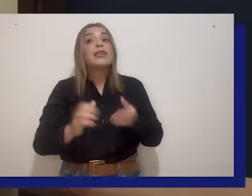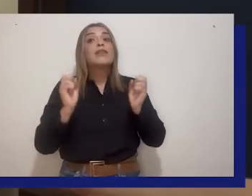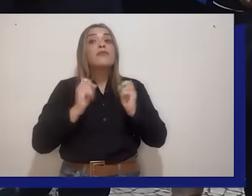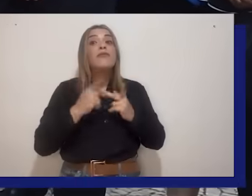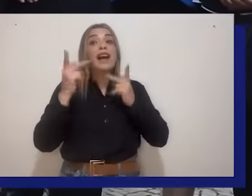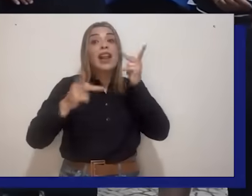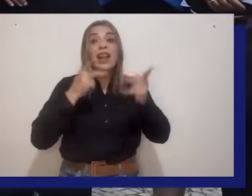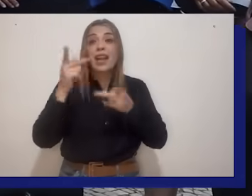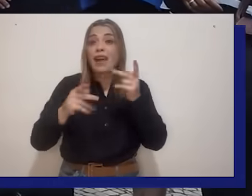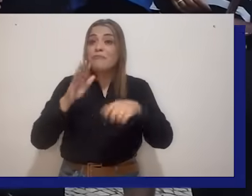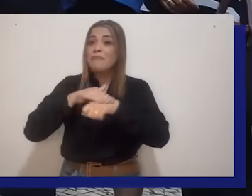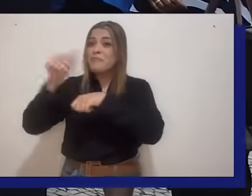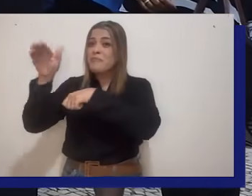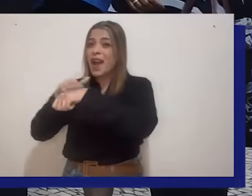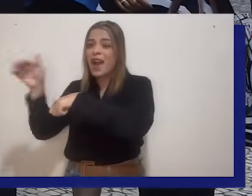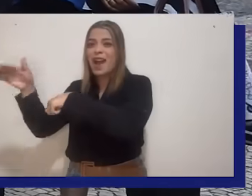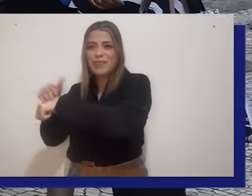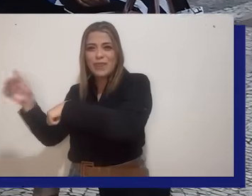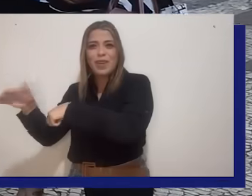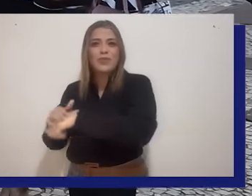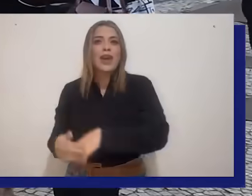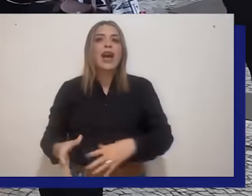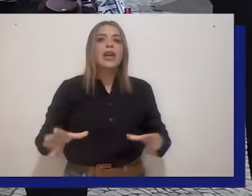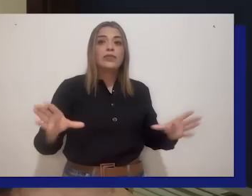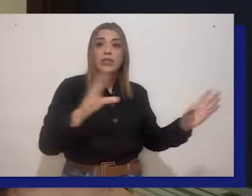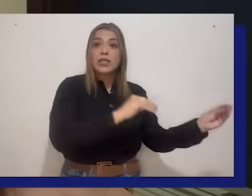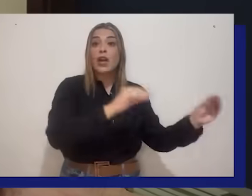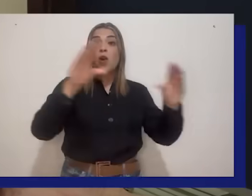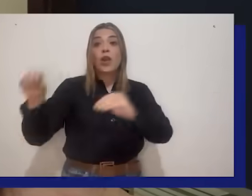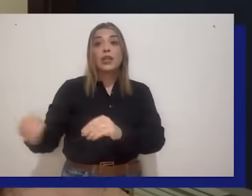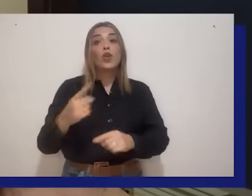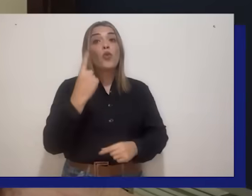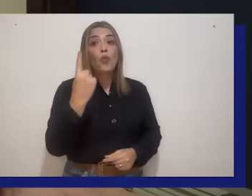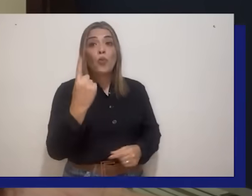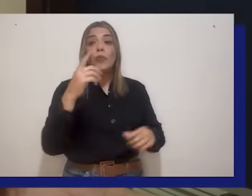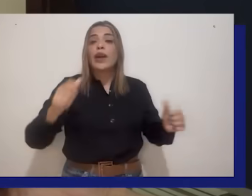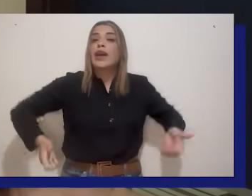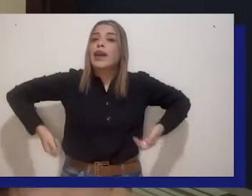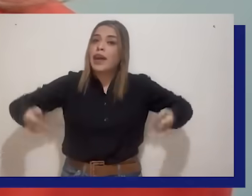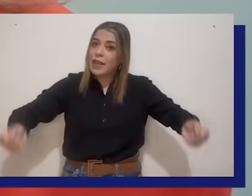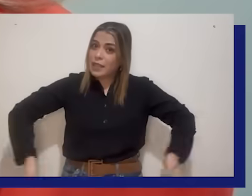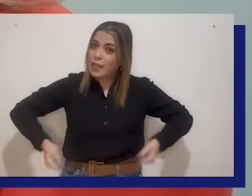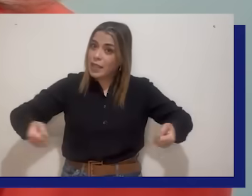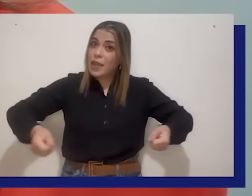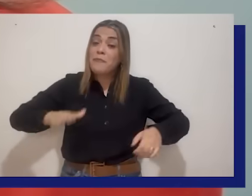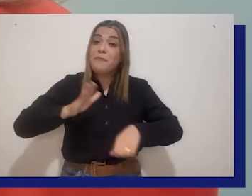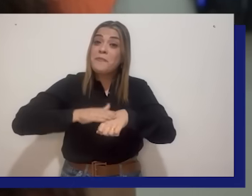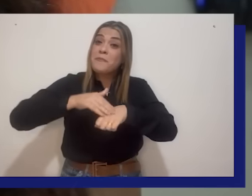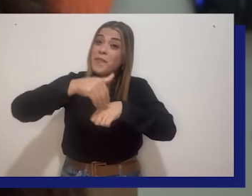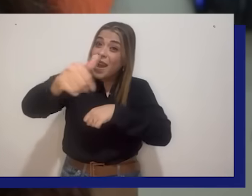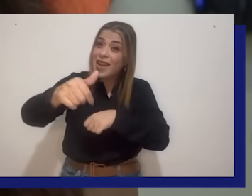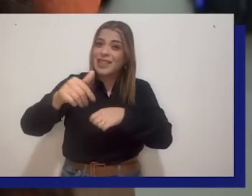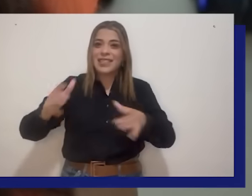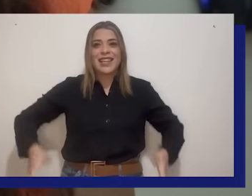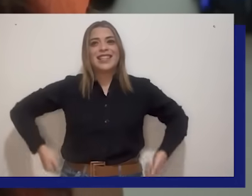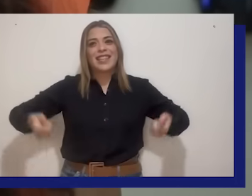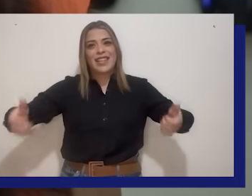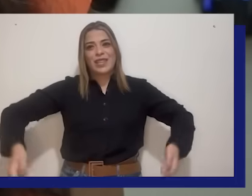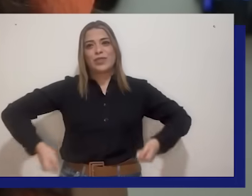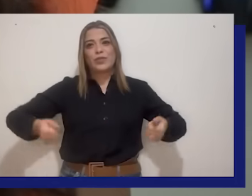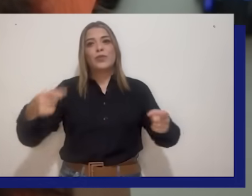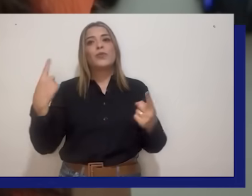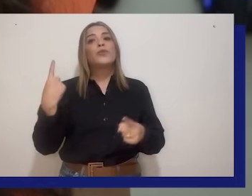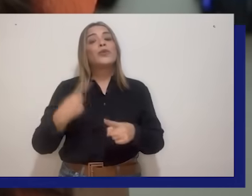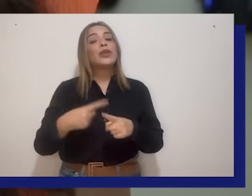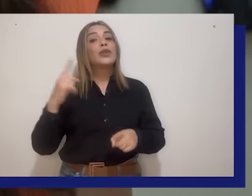ver se a gente dobra. Em vez de a gente doar uma cadeira, vamos doar mais cadeiras ainda, né? O que nós pretendemos